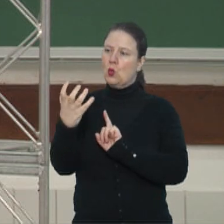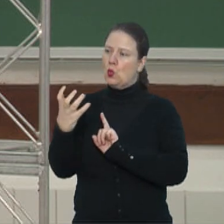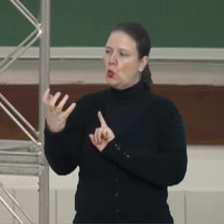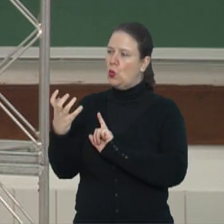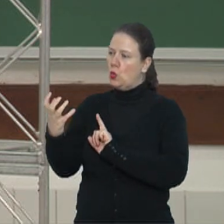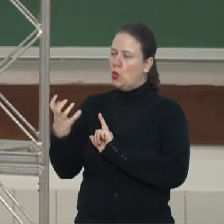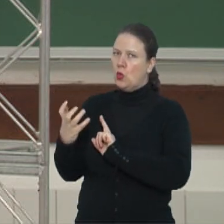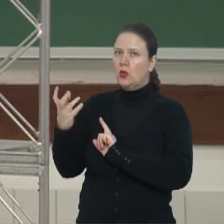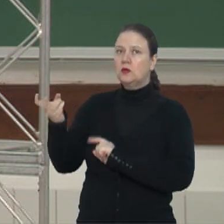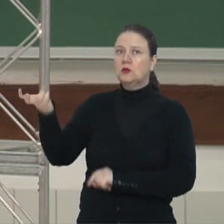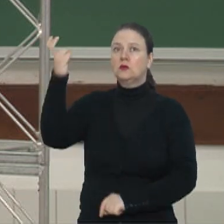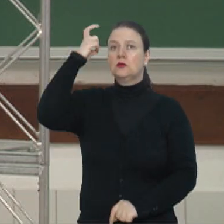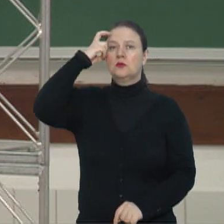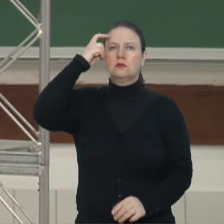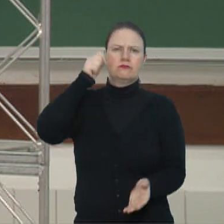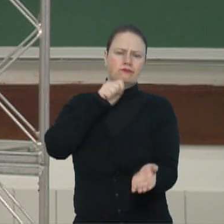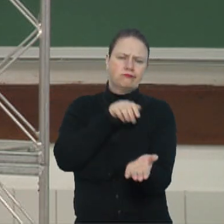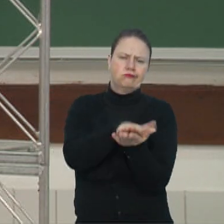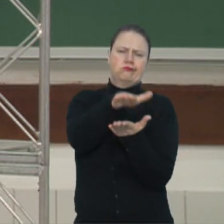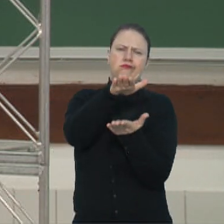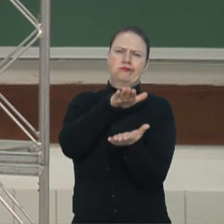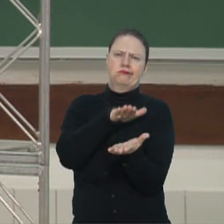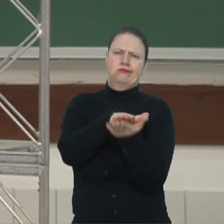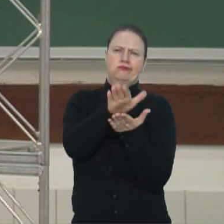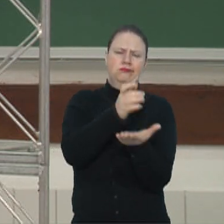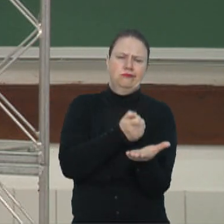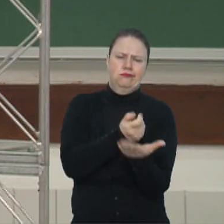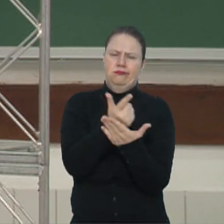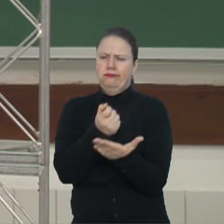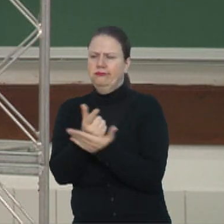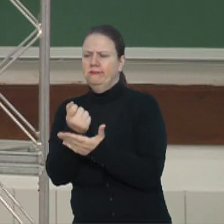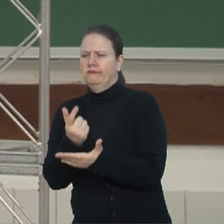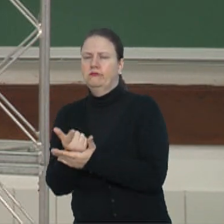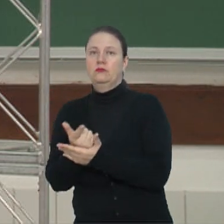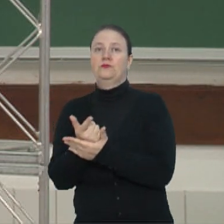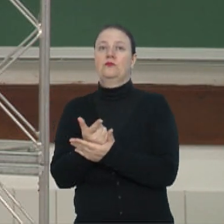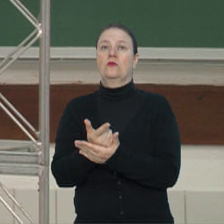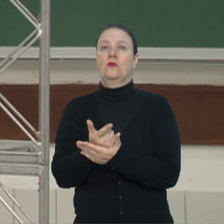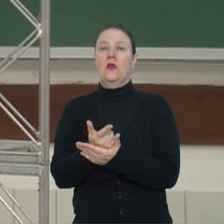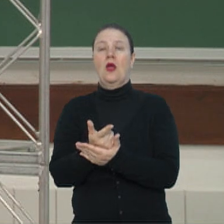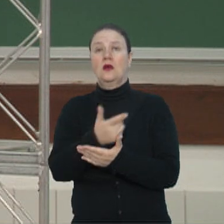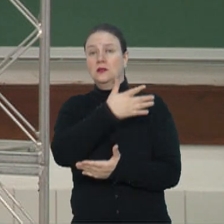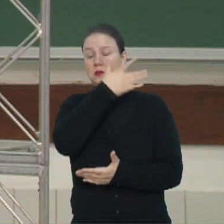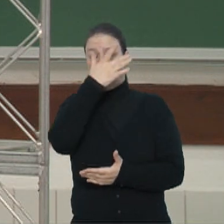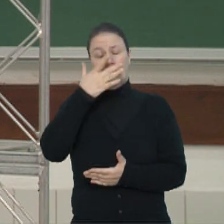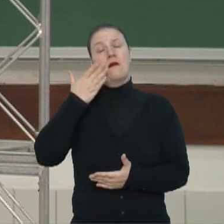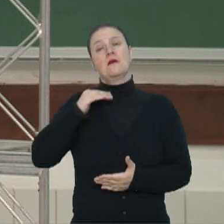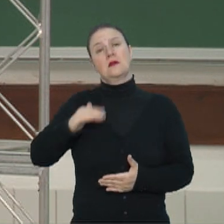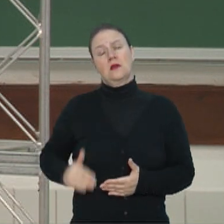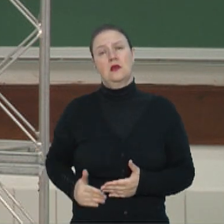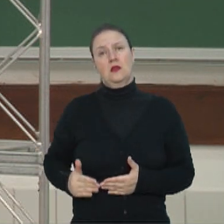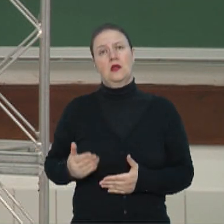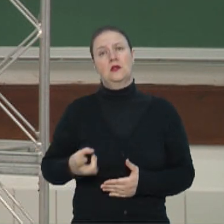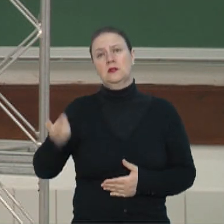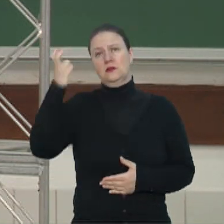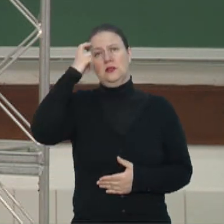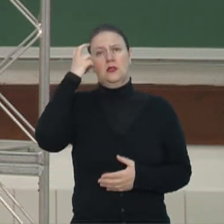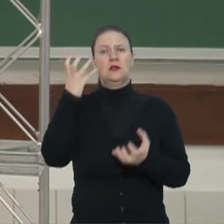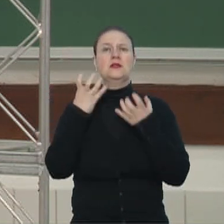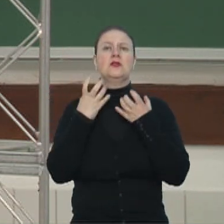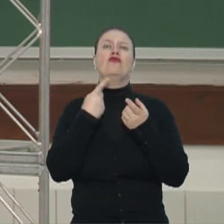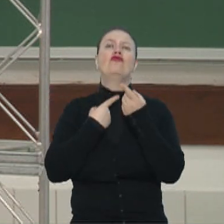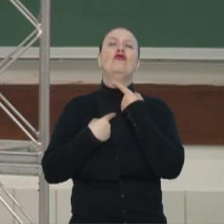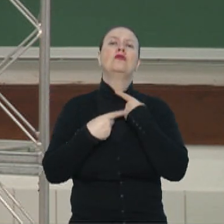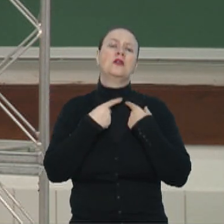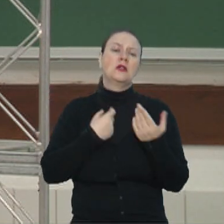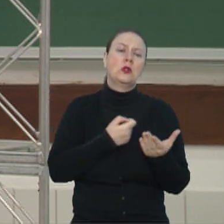de consumo. Então, as propagandas acabam criando nas crianças uma cultura de consumo. Gente,